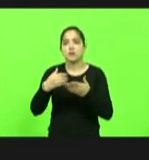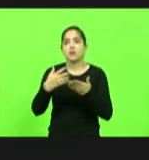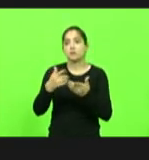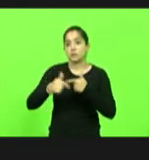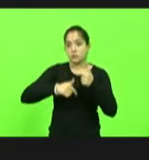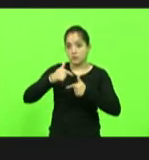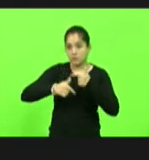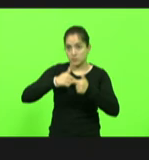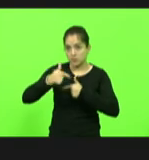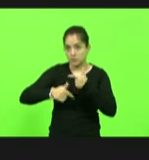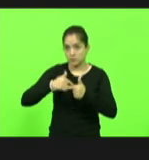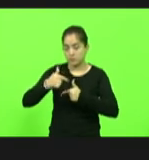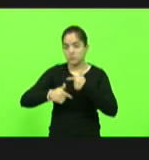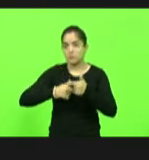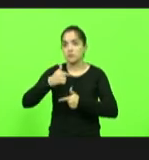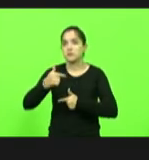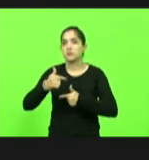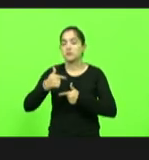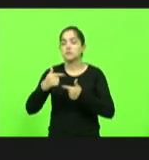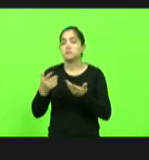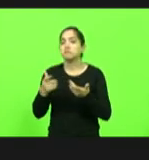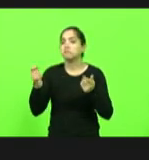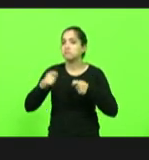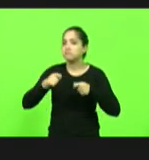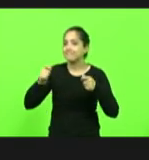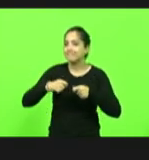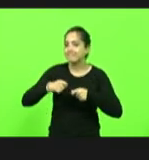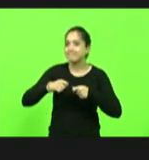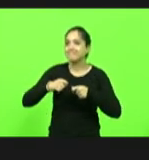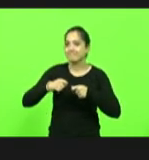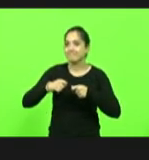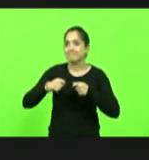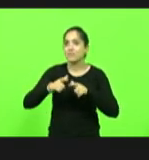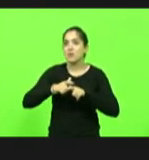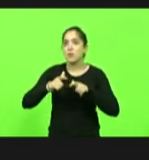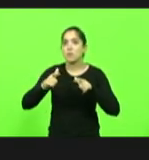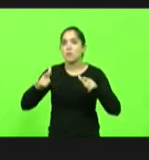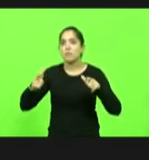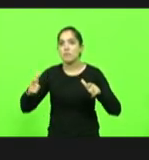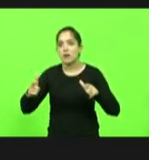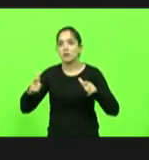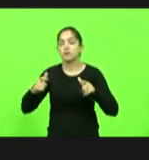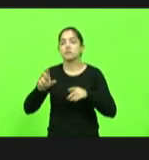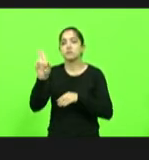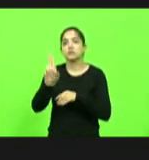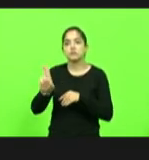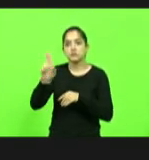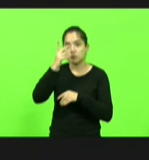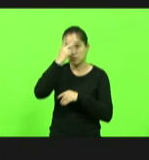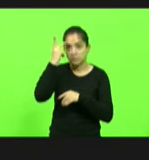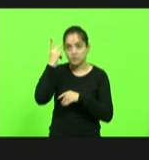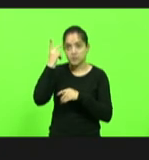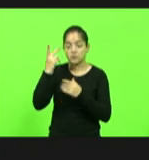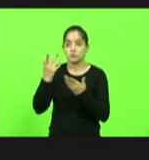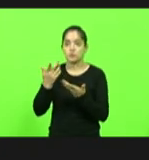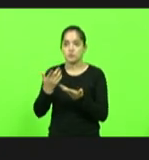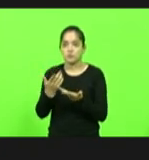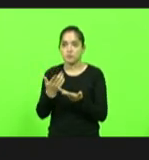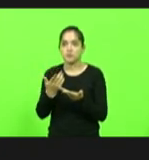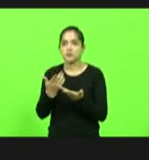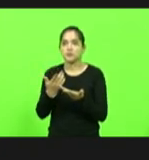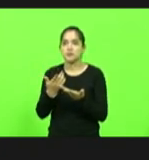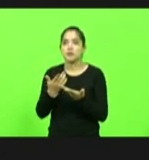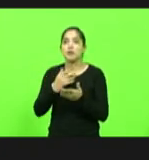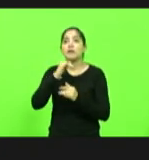TV, para que pudesse alcançar o maior número de usuários, que a